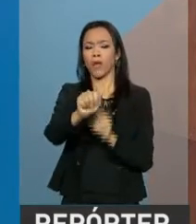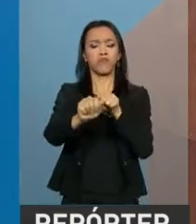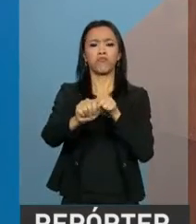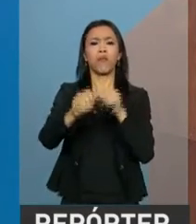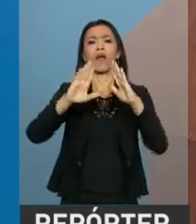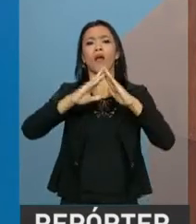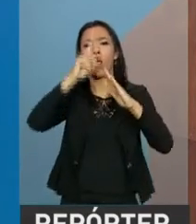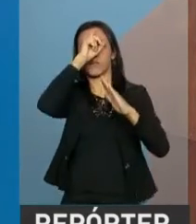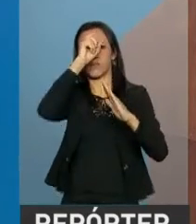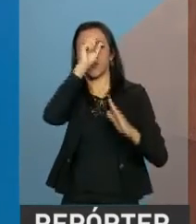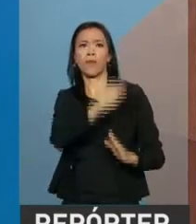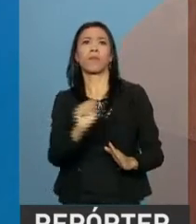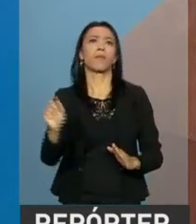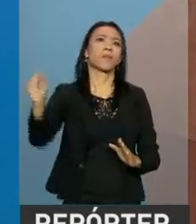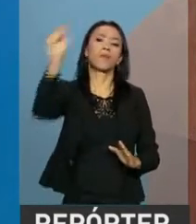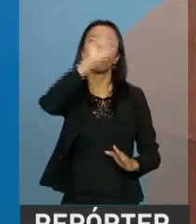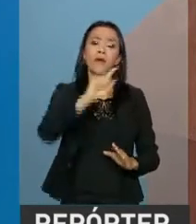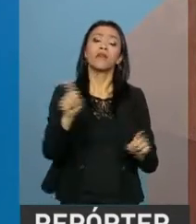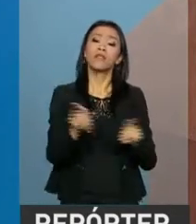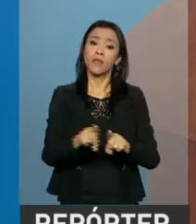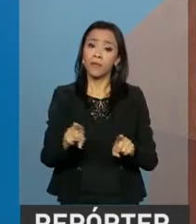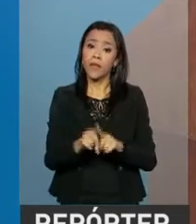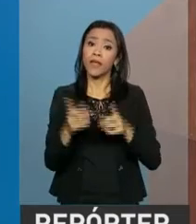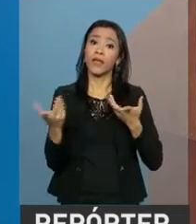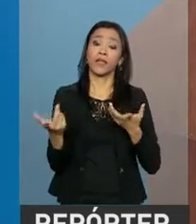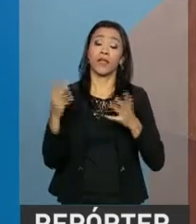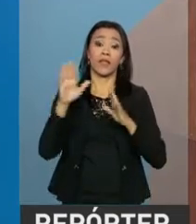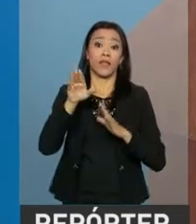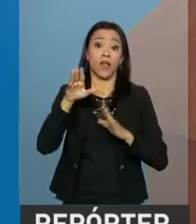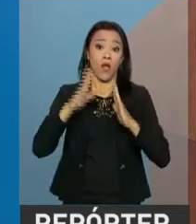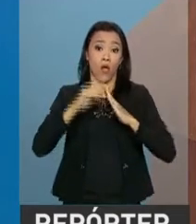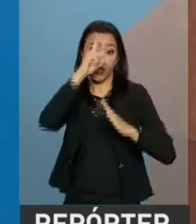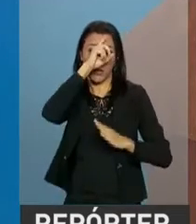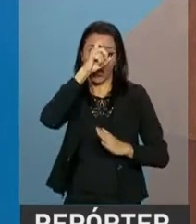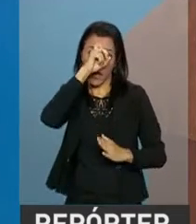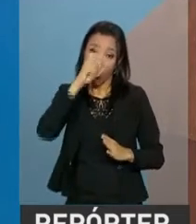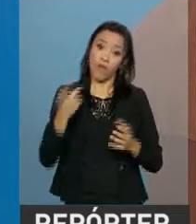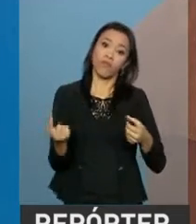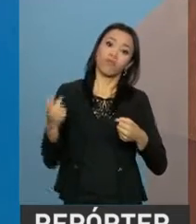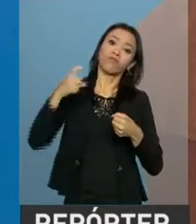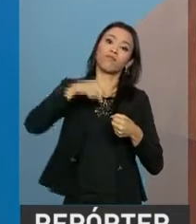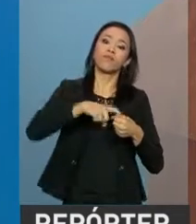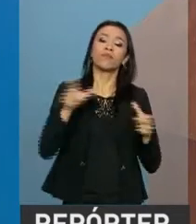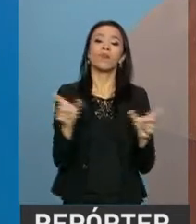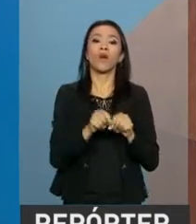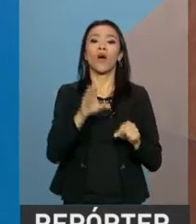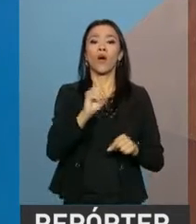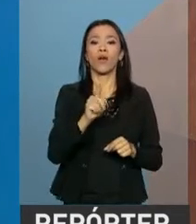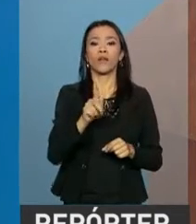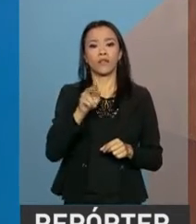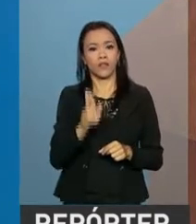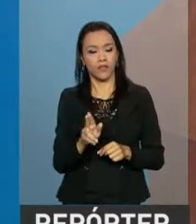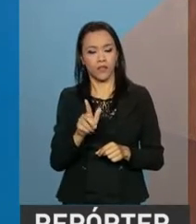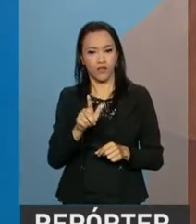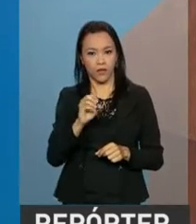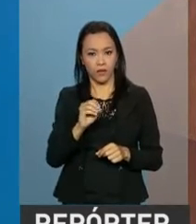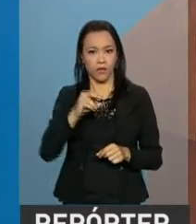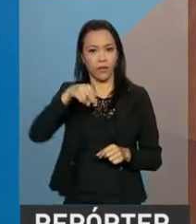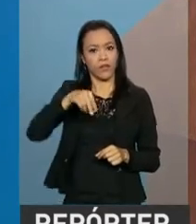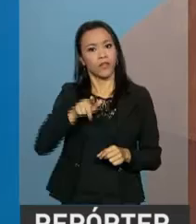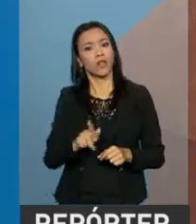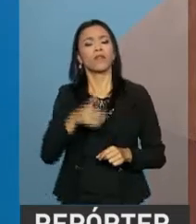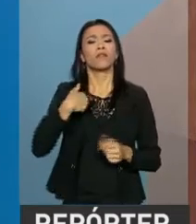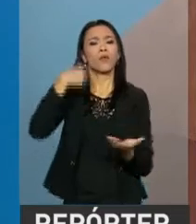pronto-atendimento e também entidades filantrópicas o ministro da saúde Ricardo Barros também participam desse anúncio que tá